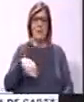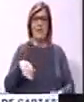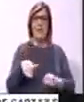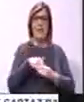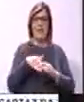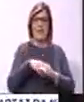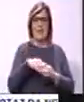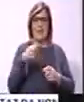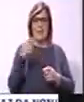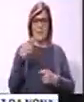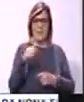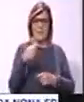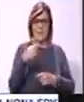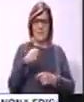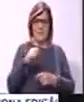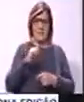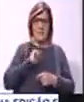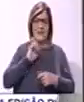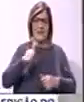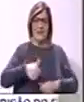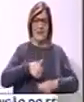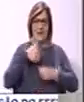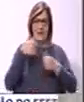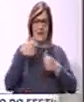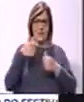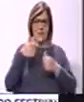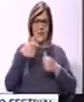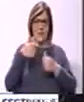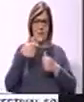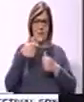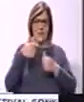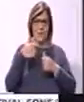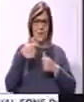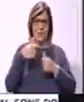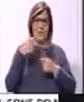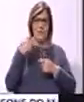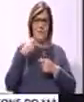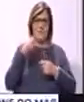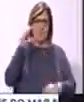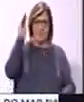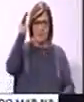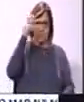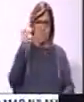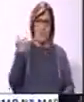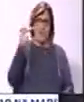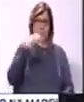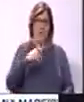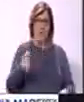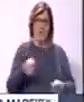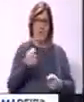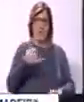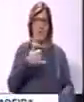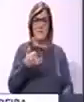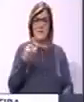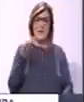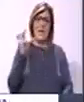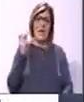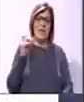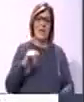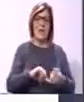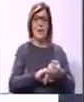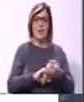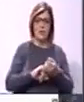eleições presidenciais, que venceu. O Presidente da República veio comemorar os 25 anos da